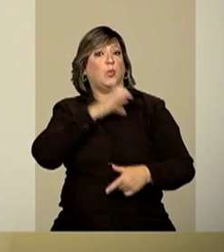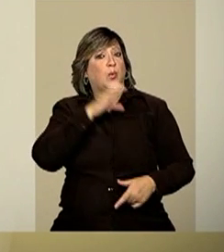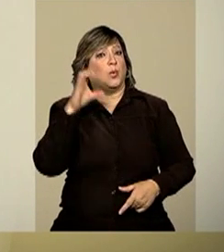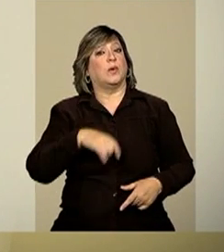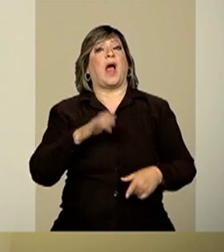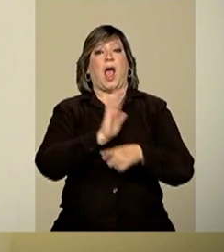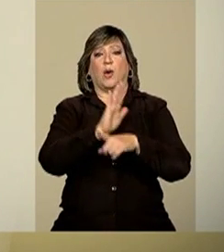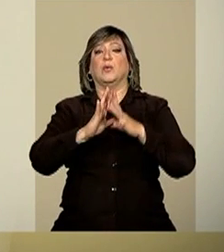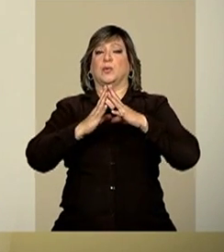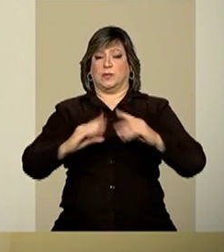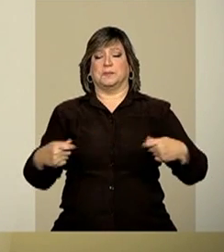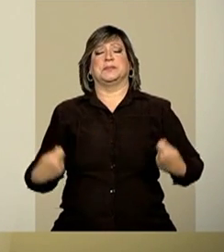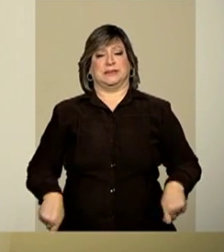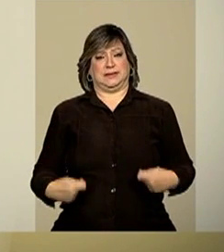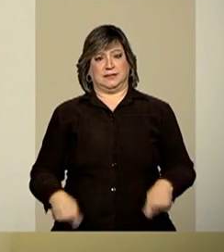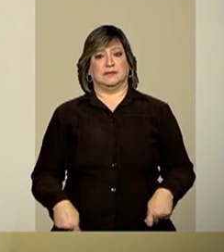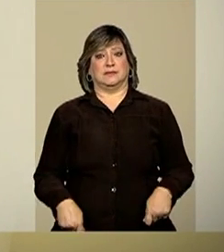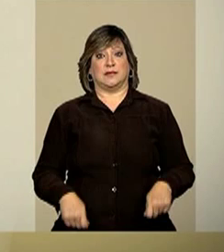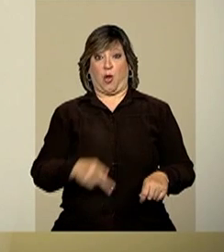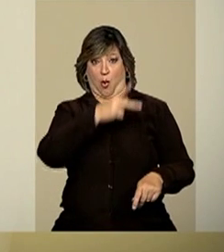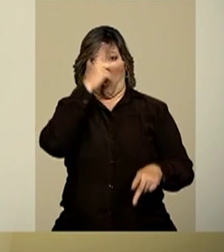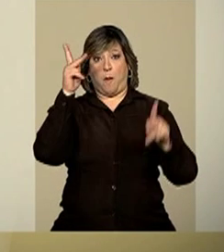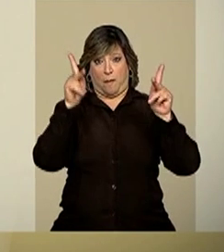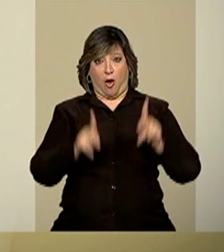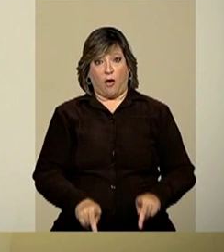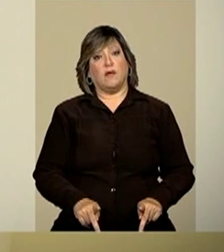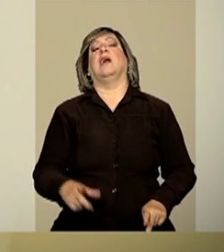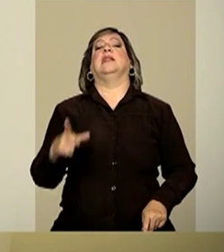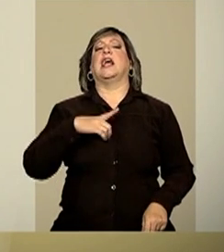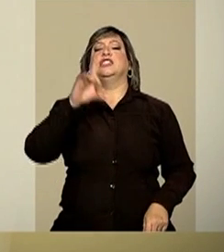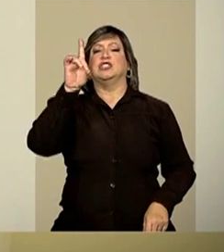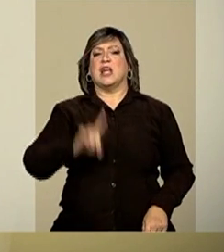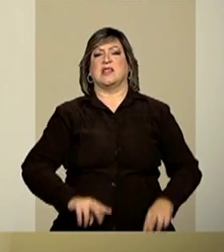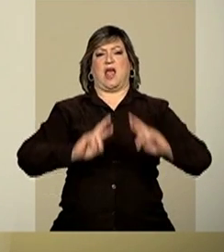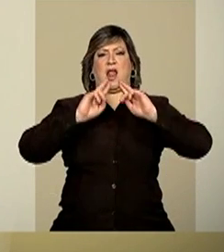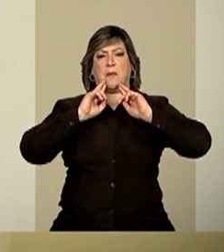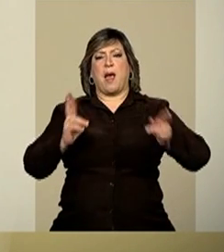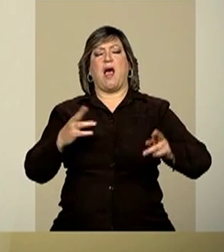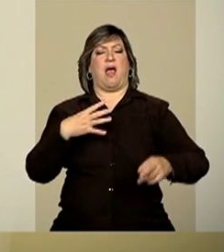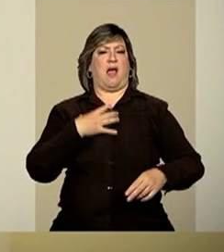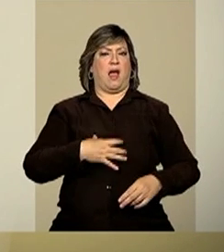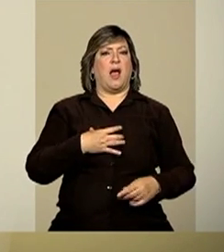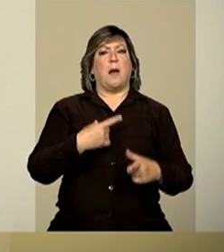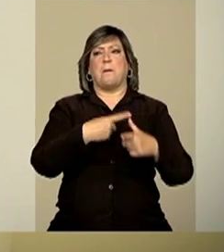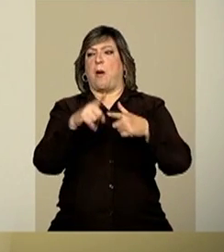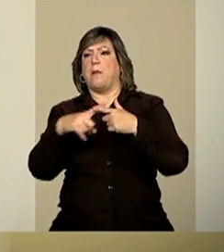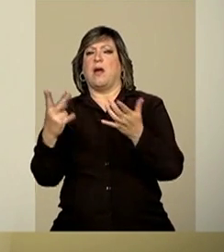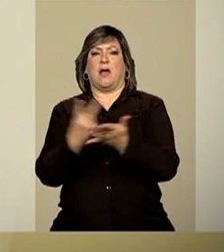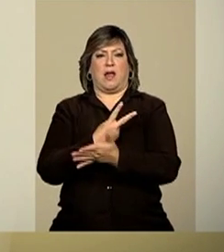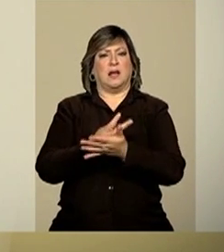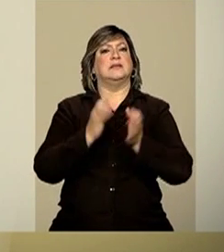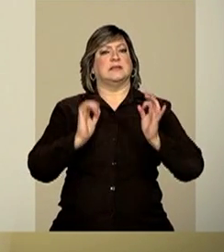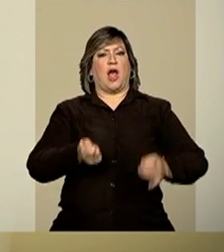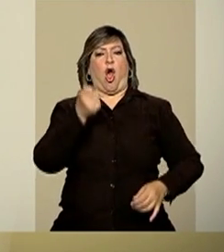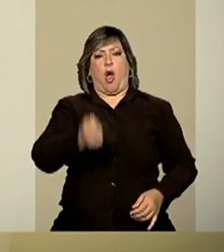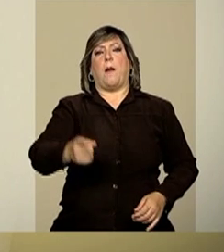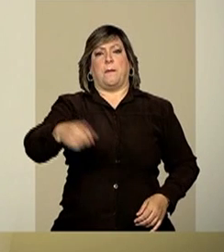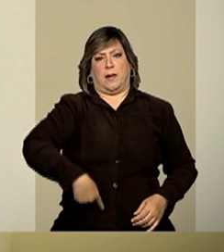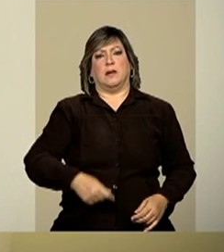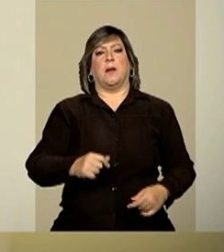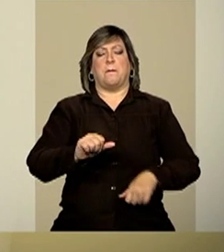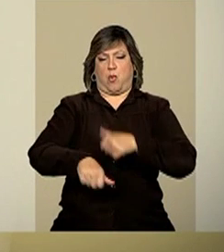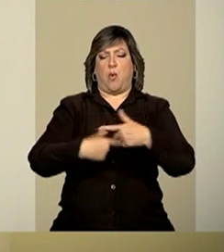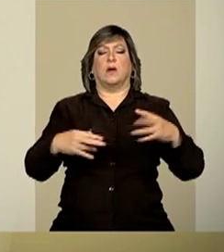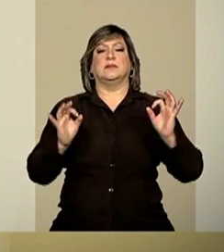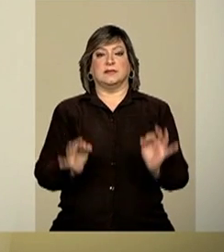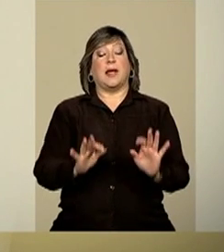a vencer. E a população tem todo o direito de se indignar com o que existe de errado e cobrar mudanças.